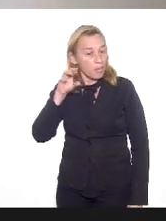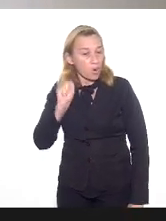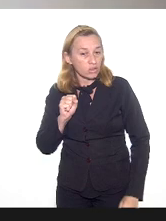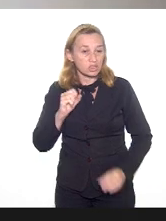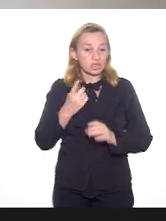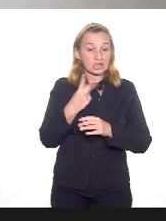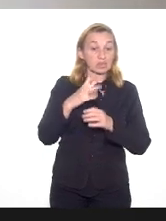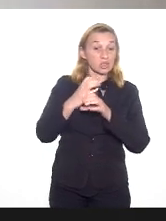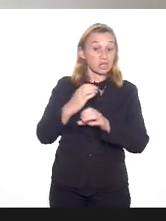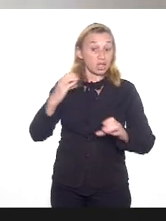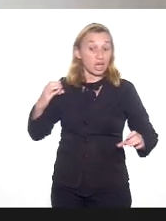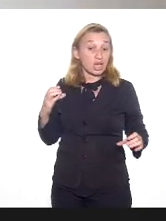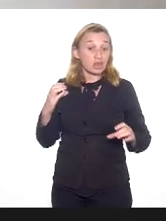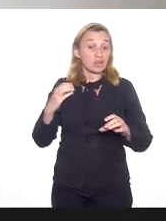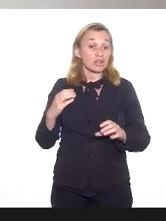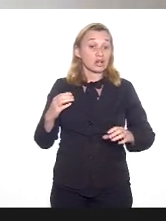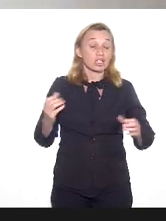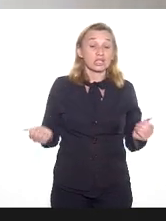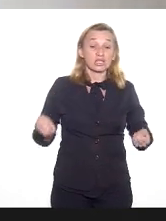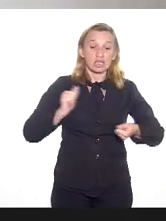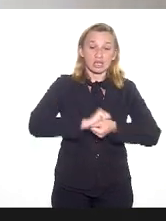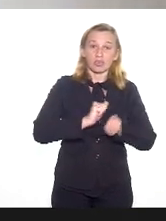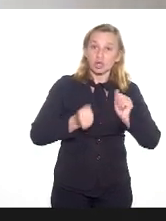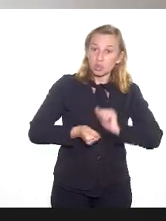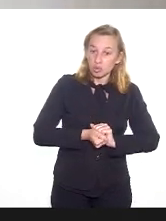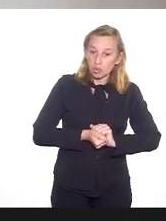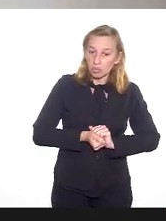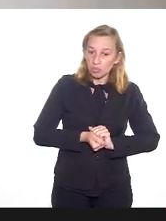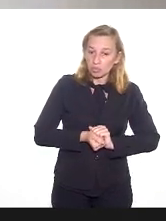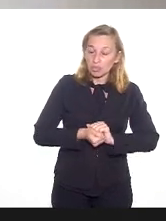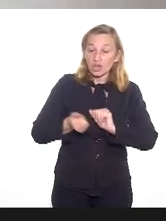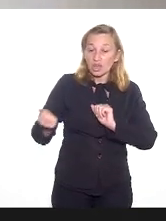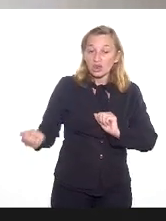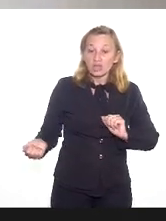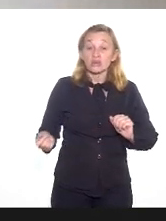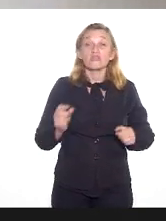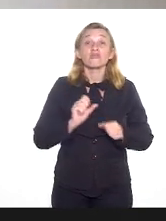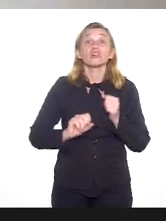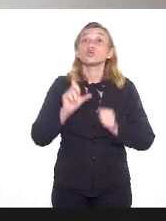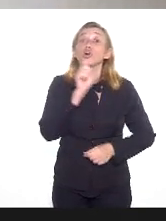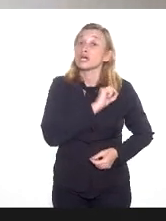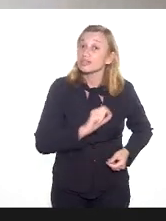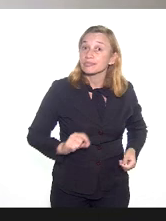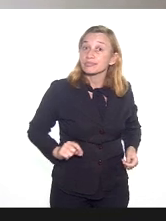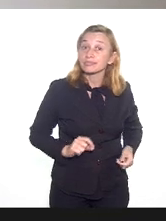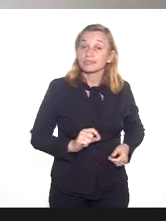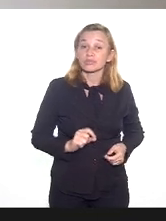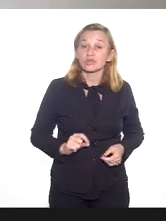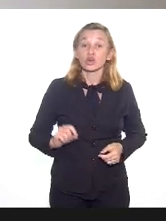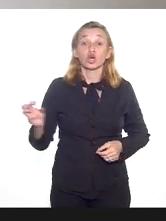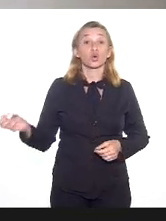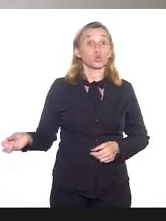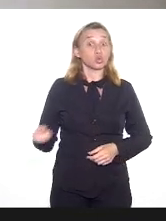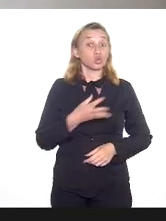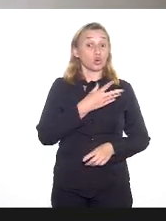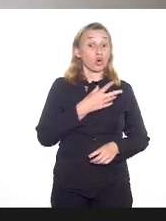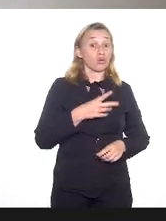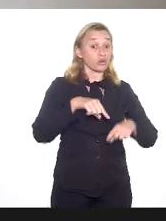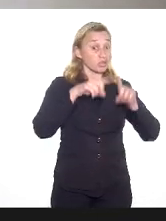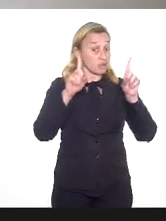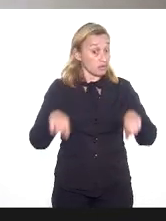arquitetos, que segregou massas. Ao segregar massas, fez o quê? Fez com que os novos